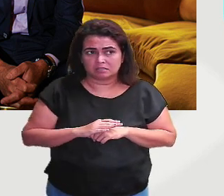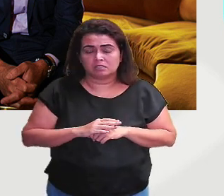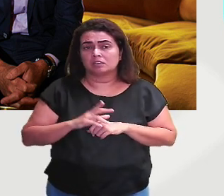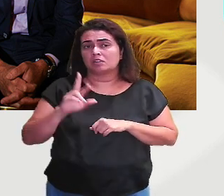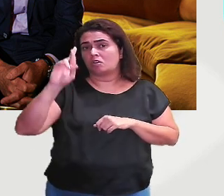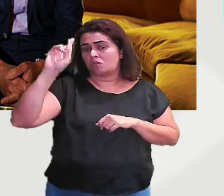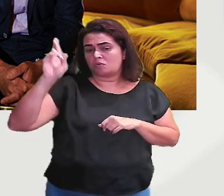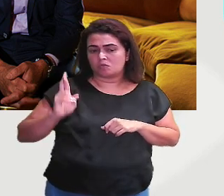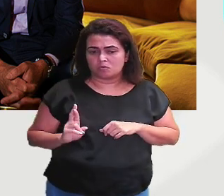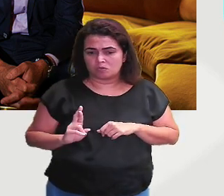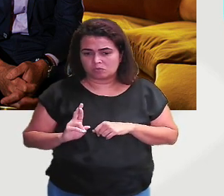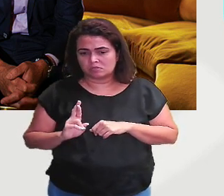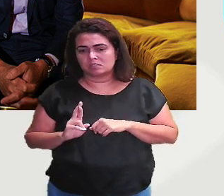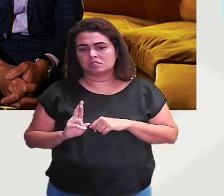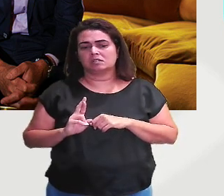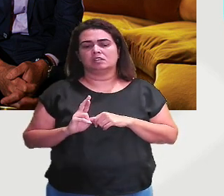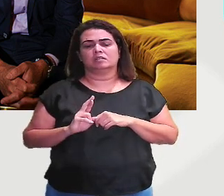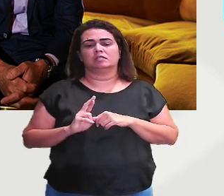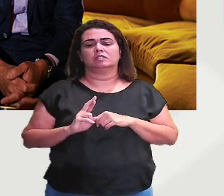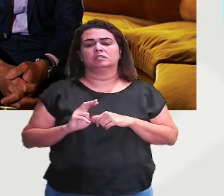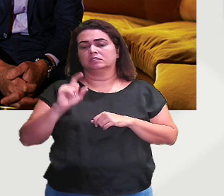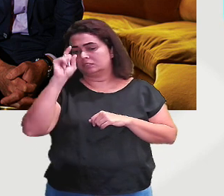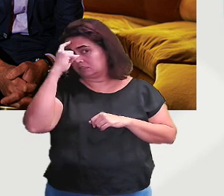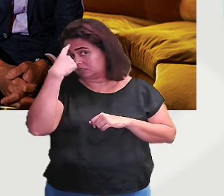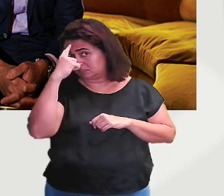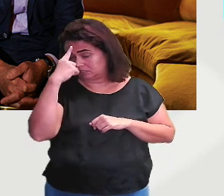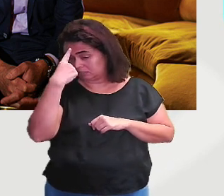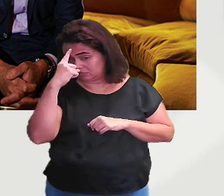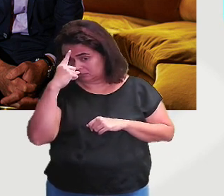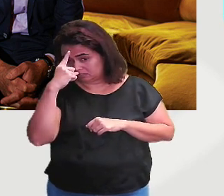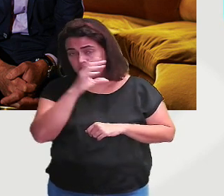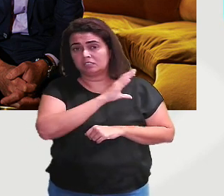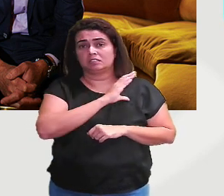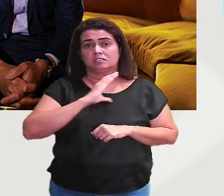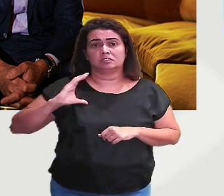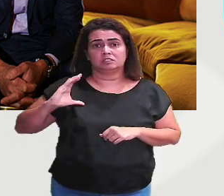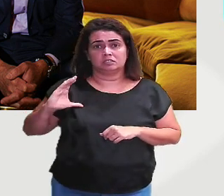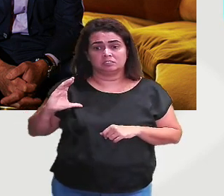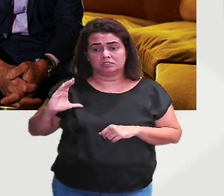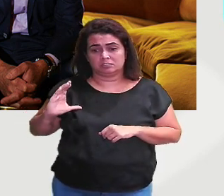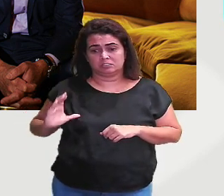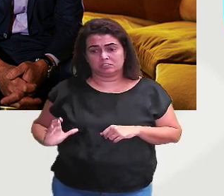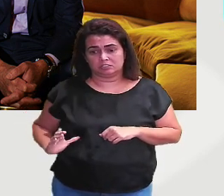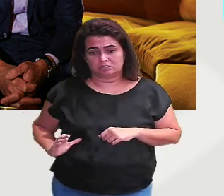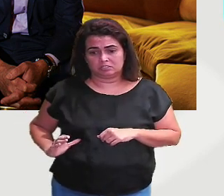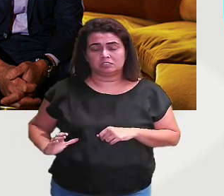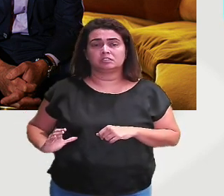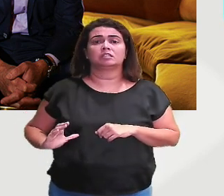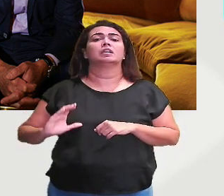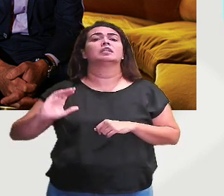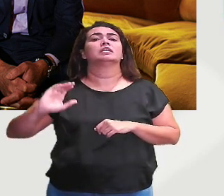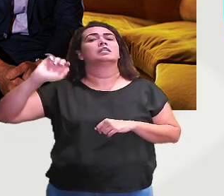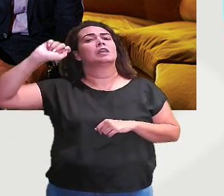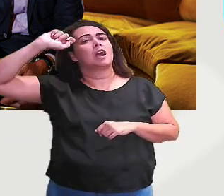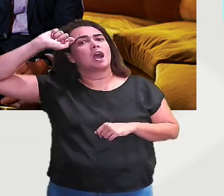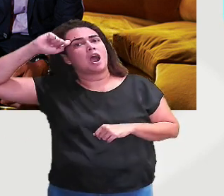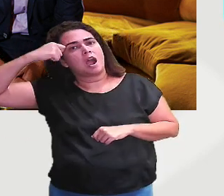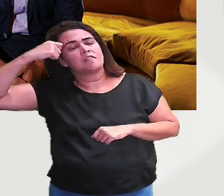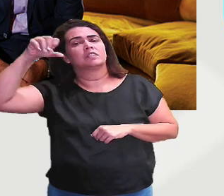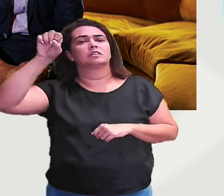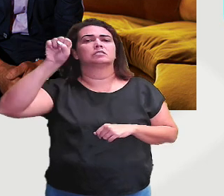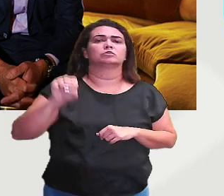Rússia, o I da Índia, o C da China e o S vem do sul, de África do Sul,